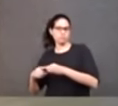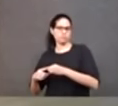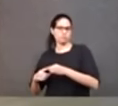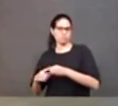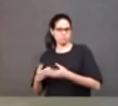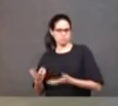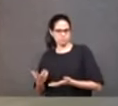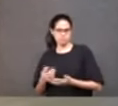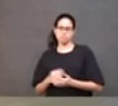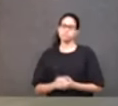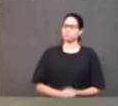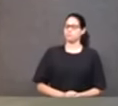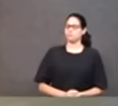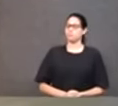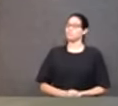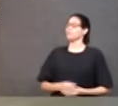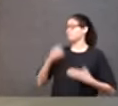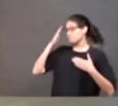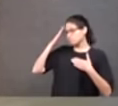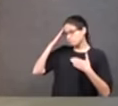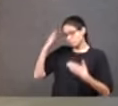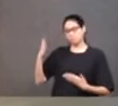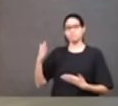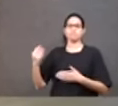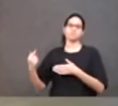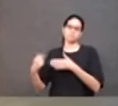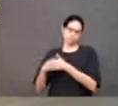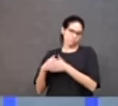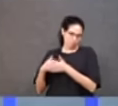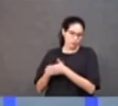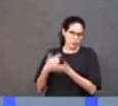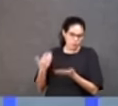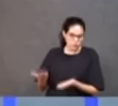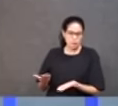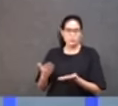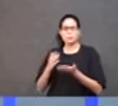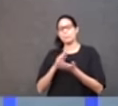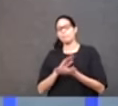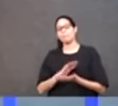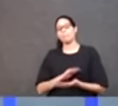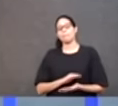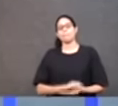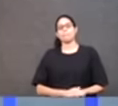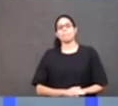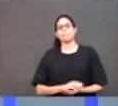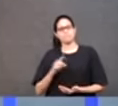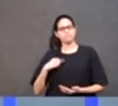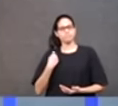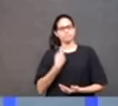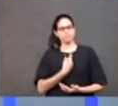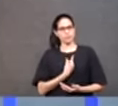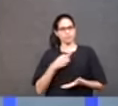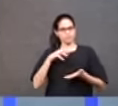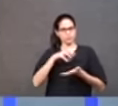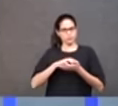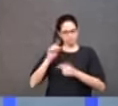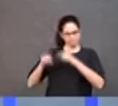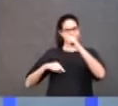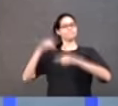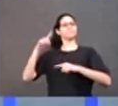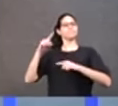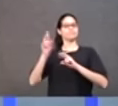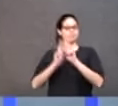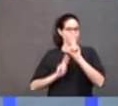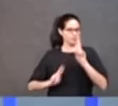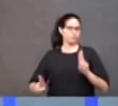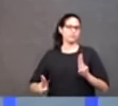Obrigado pela pergunta, professor Alvésio. A nossa Inova UFO, ela